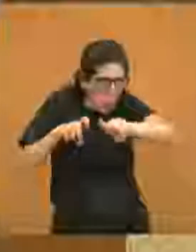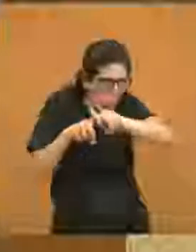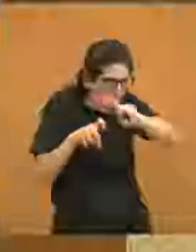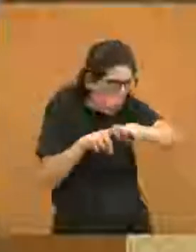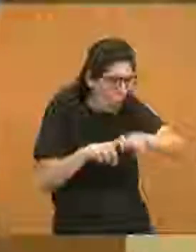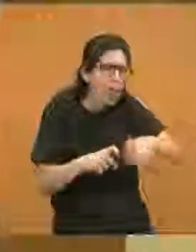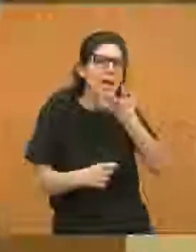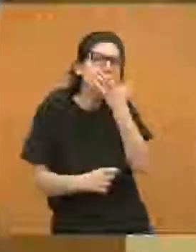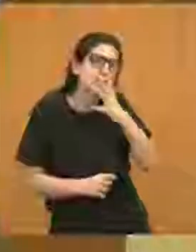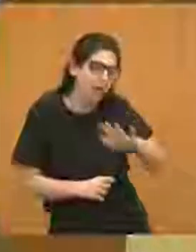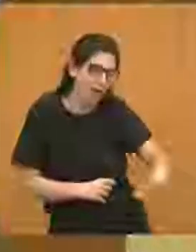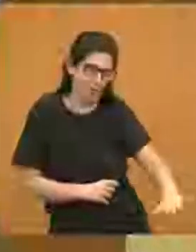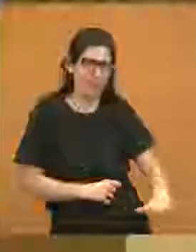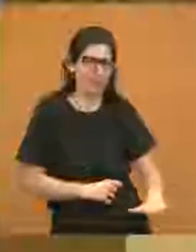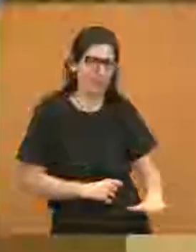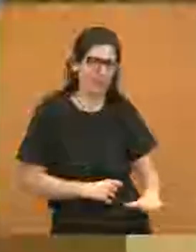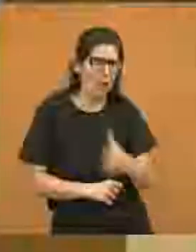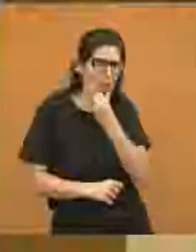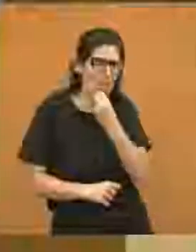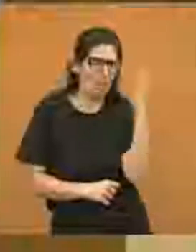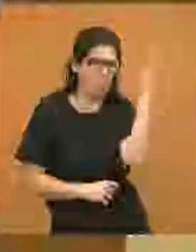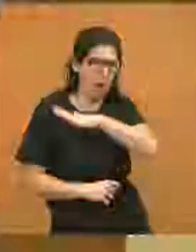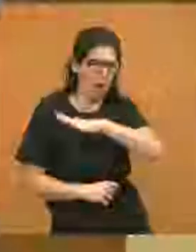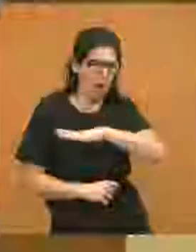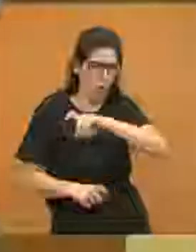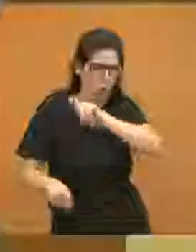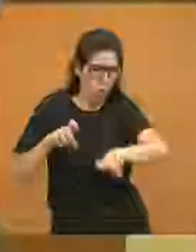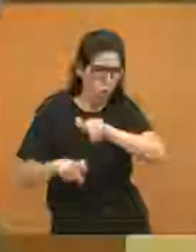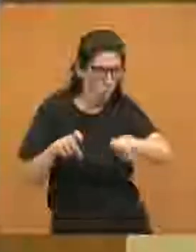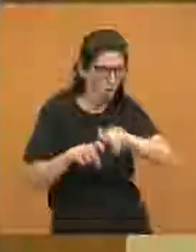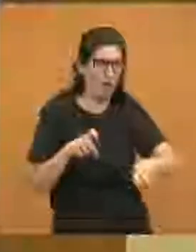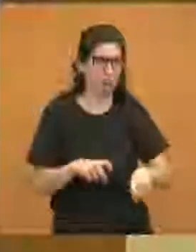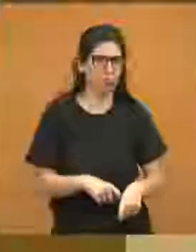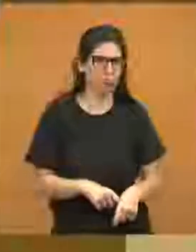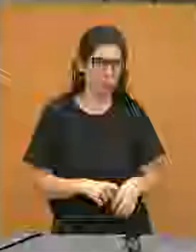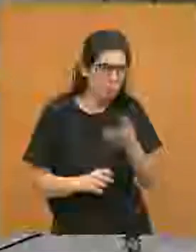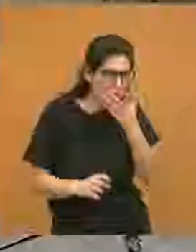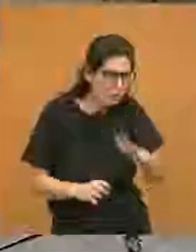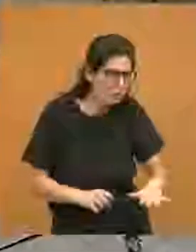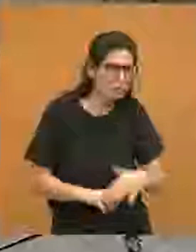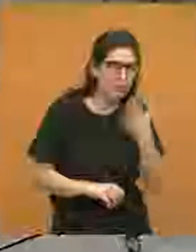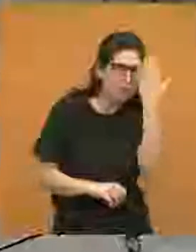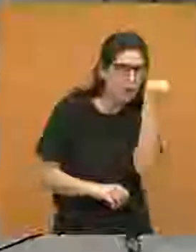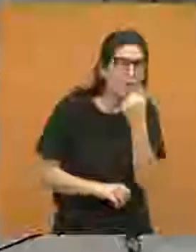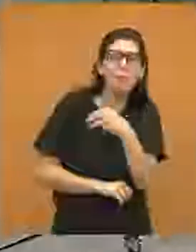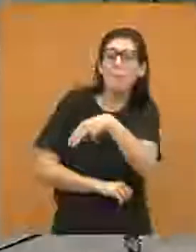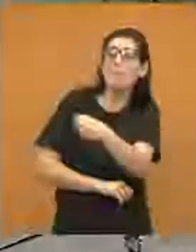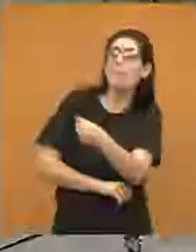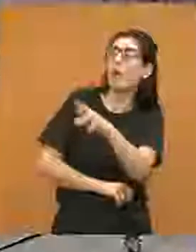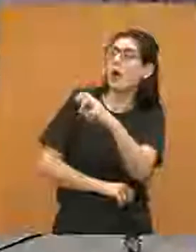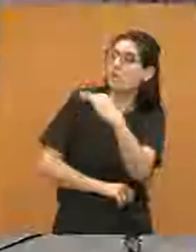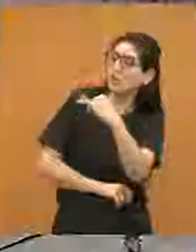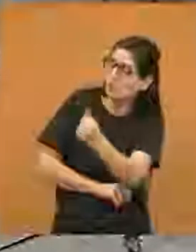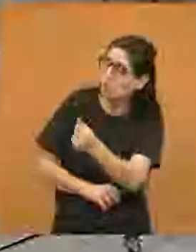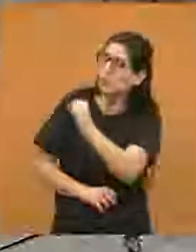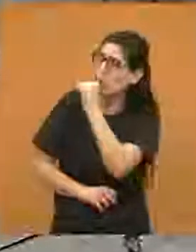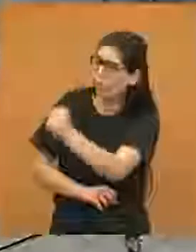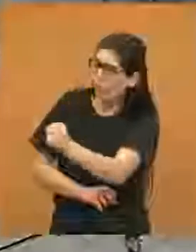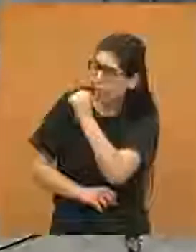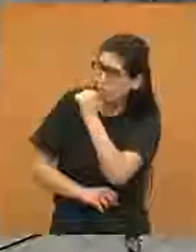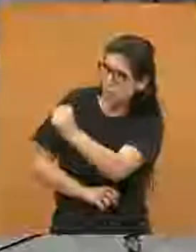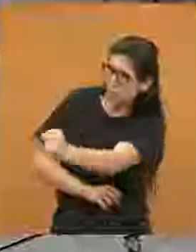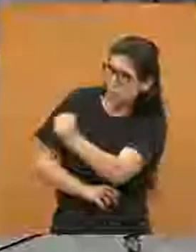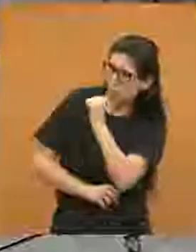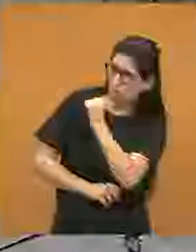infantil. Eu coloquei aqui uma emenda e quero agradecer aqui ao Márcio, que é o nosso jornalista, que me trouxe um